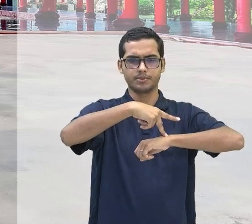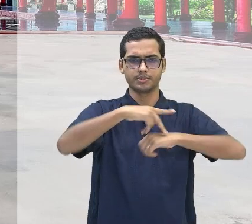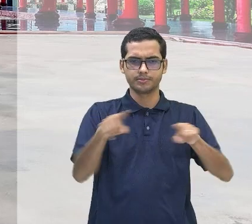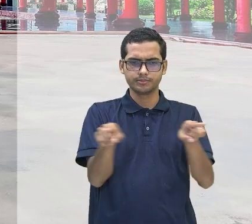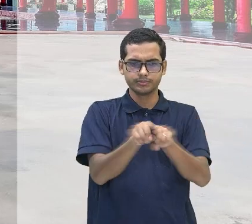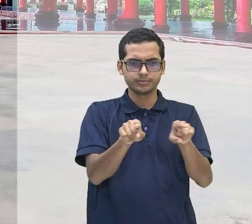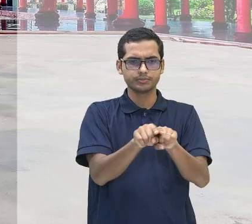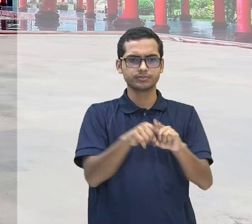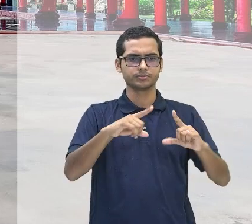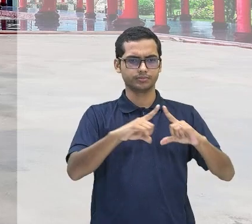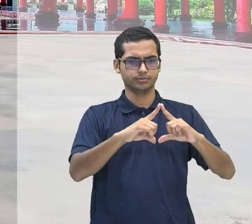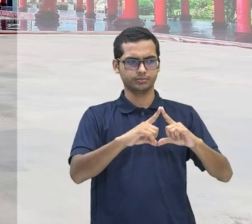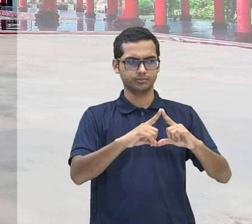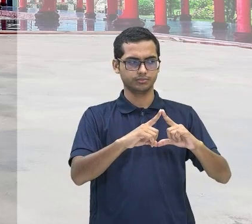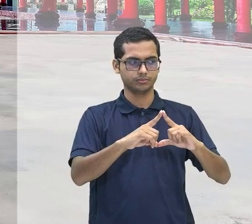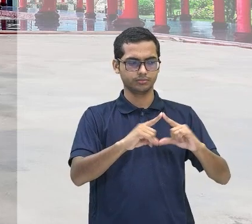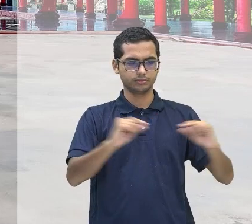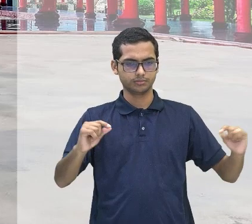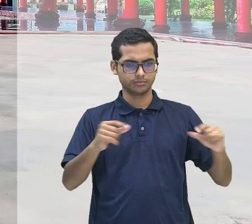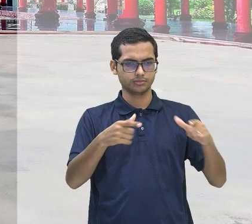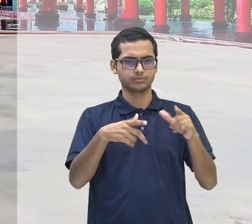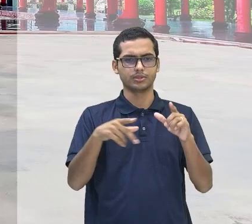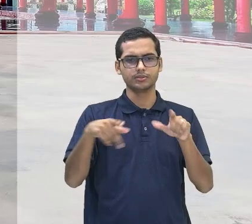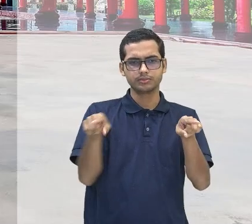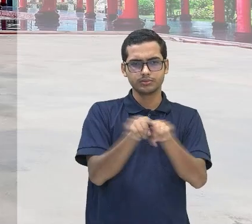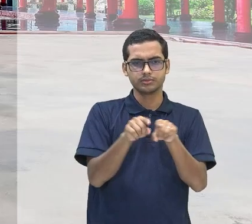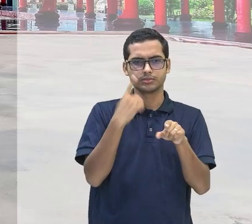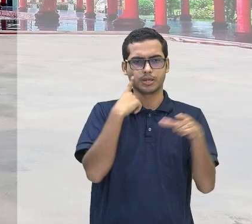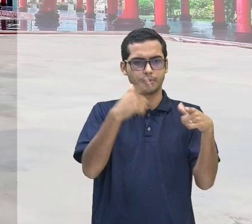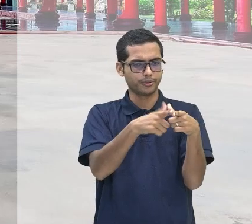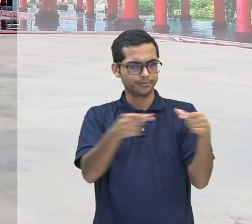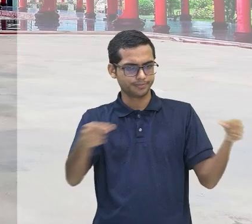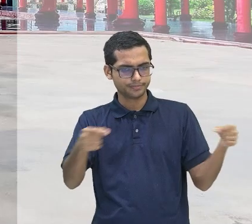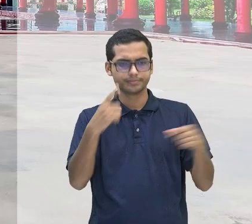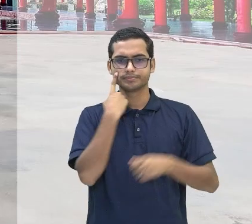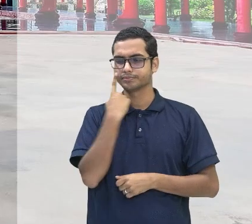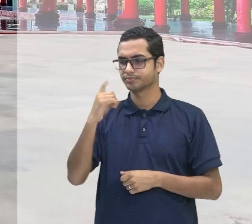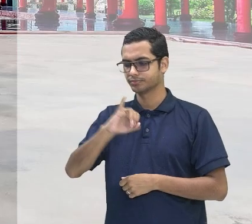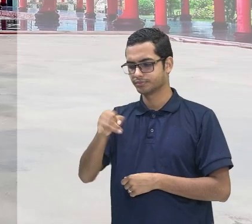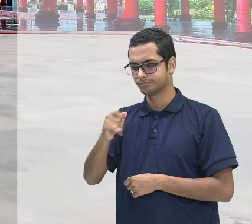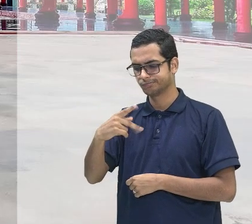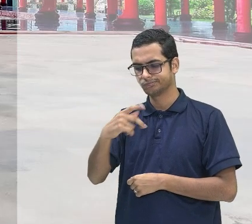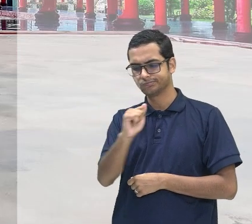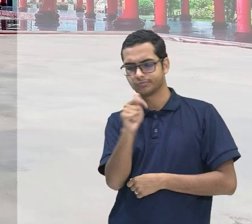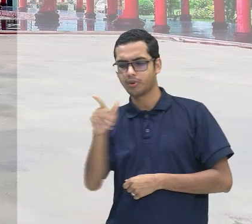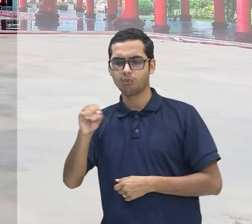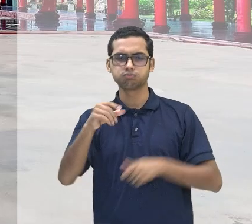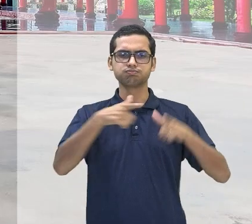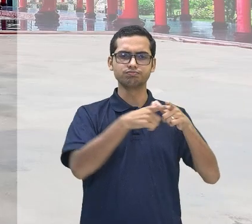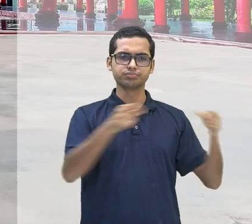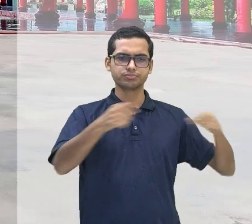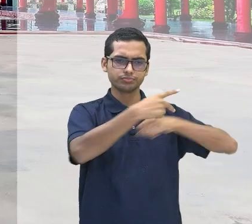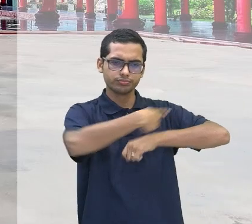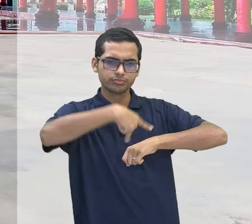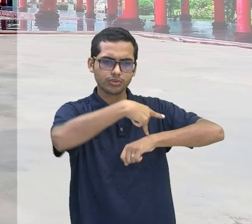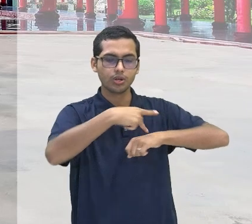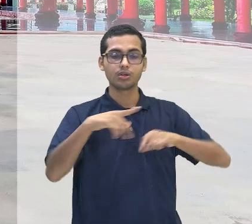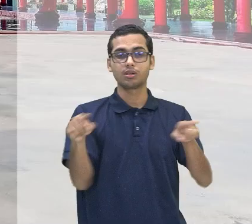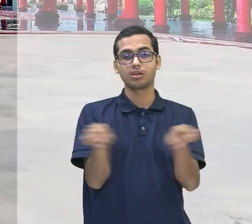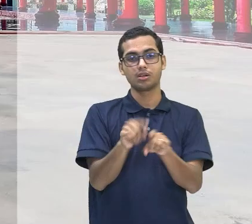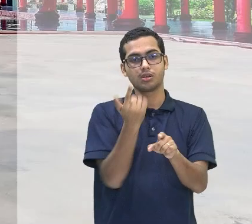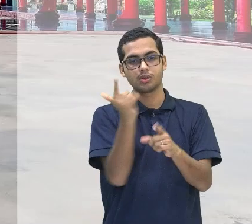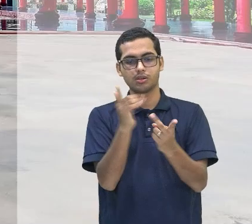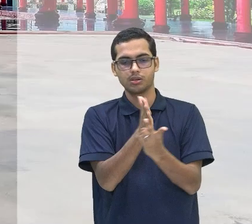para o mundo. A outra vertente histórica, outra origem que conta, é que o jiu-jitsu ele se